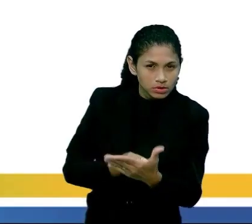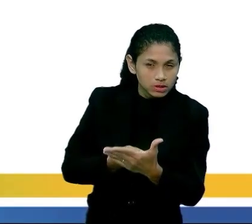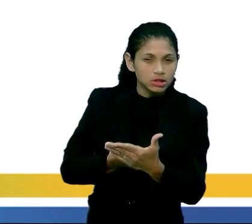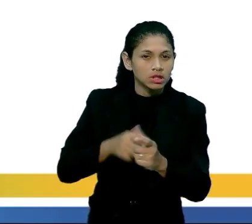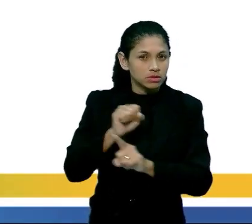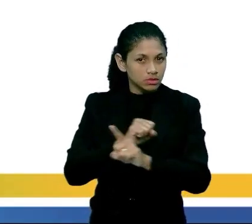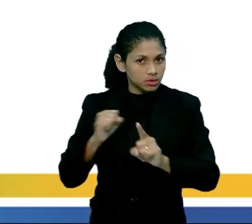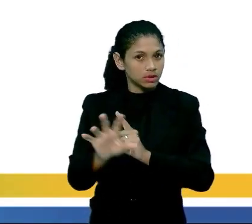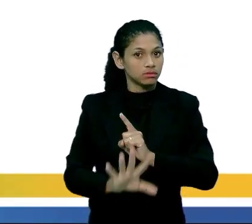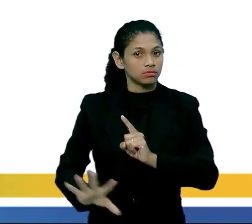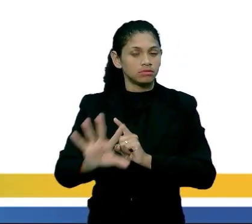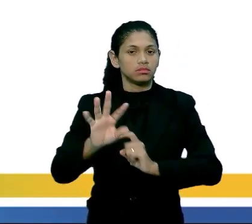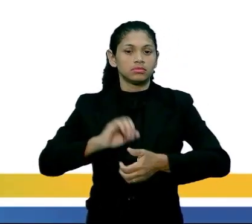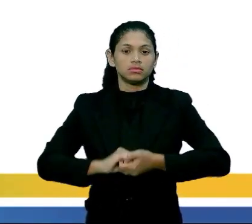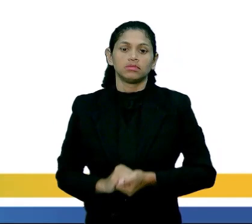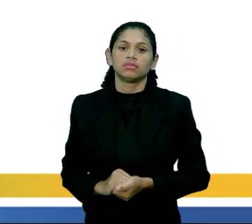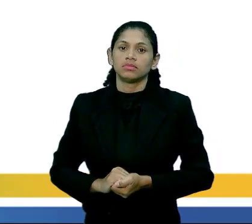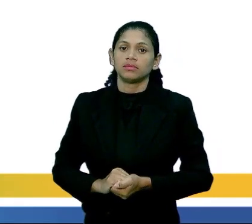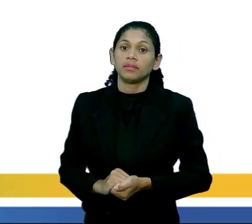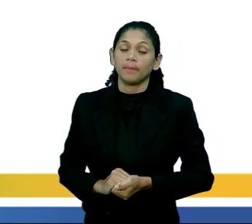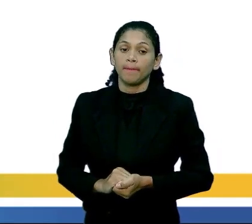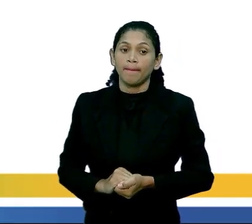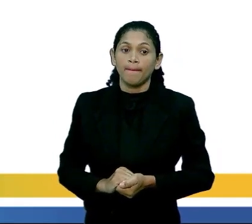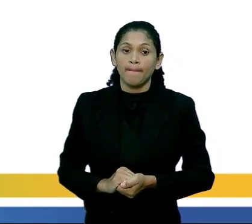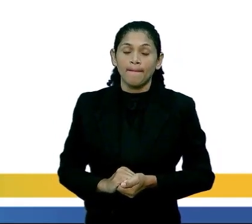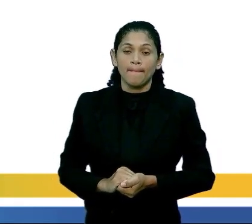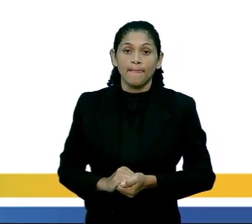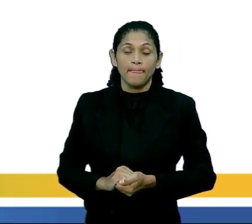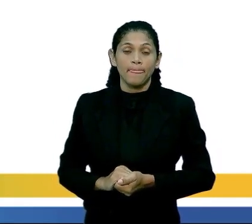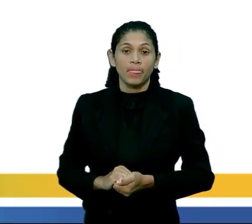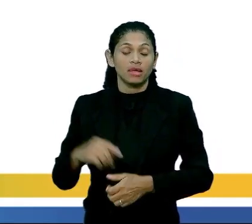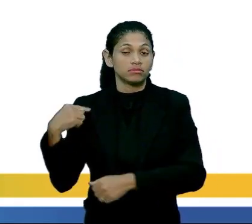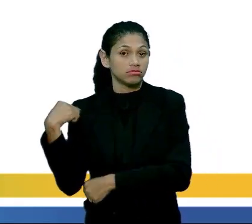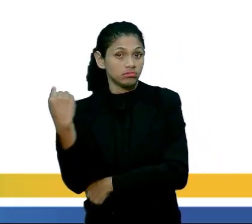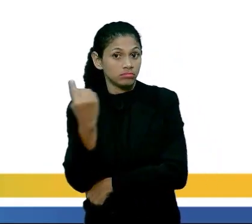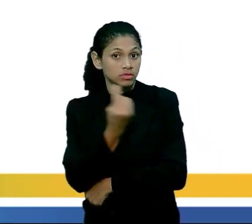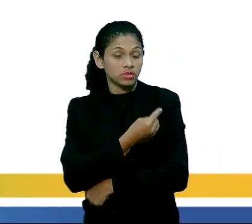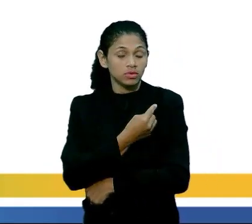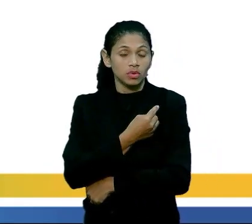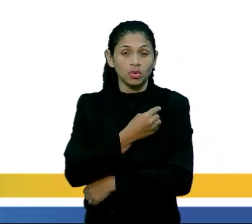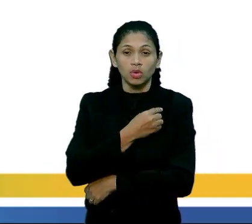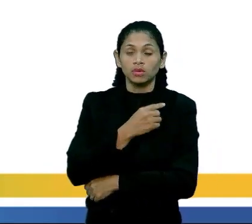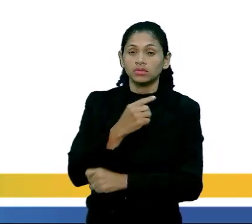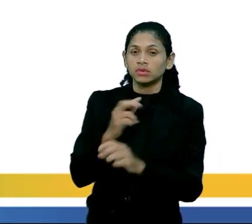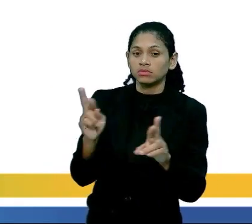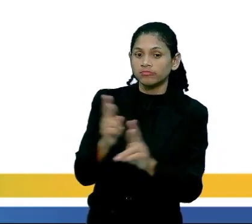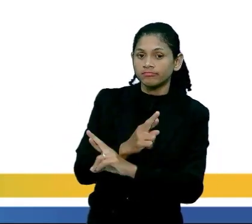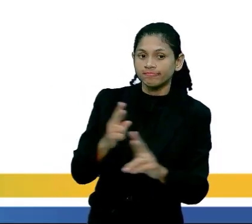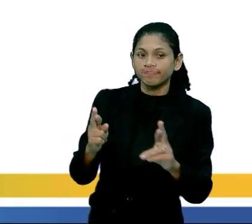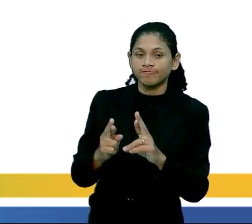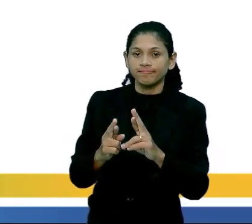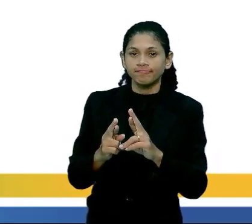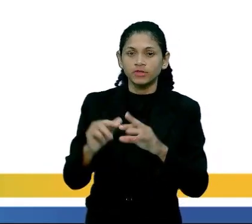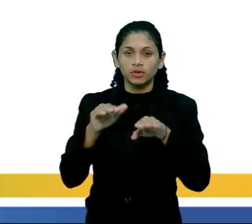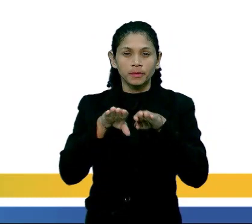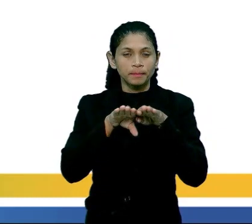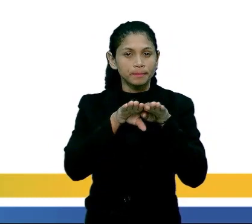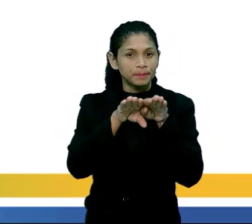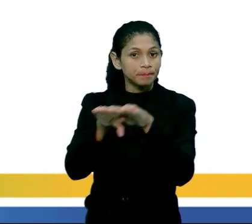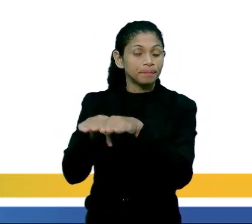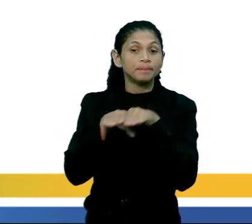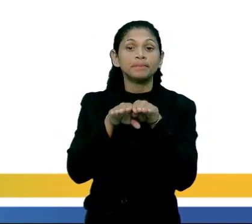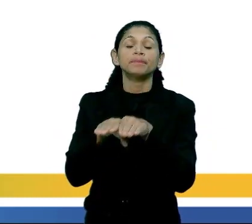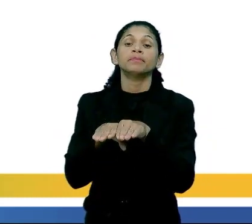tranquilo? Então, outras observações, coisas que a gente acaba correlacionando. Tanto o padrão vai ser